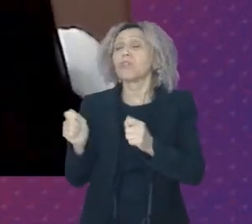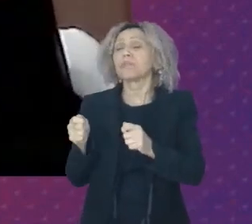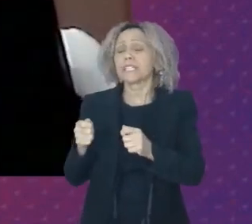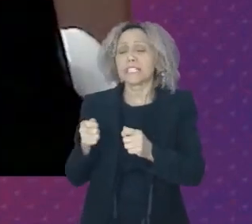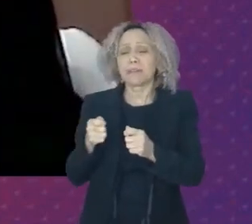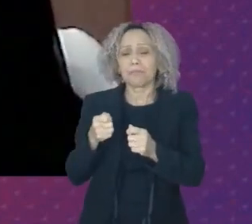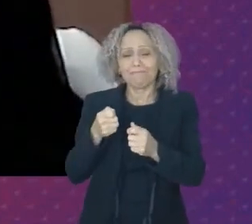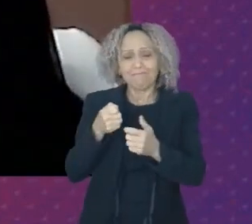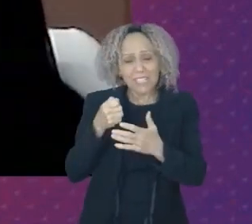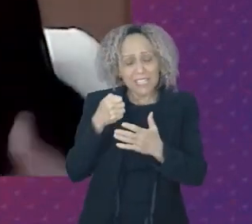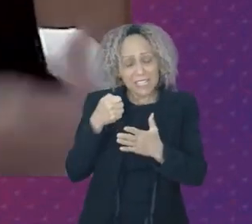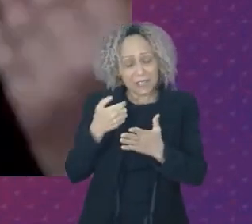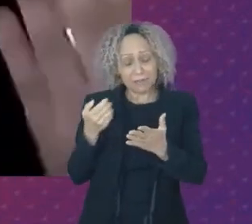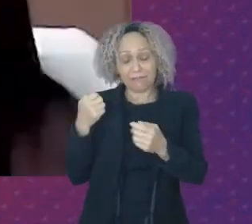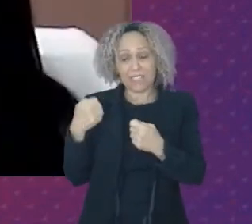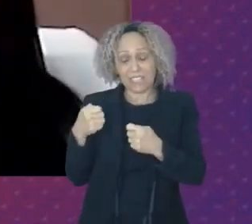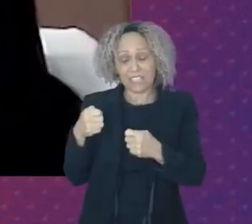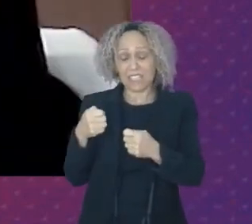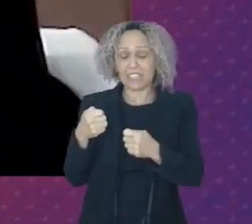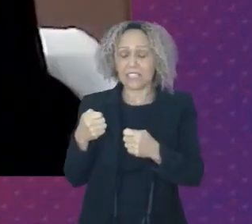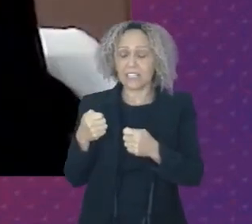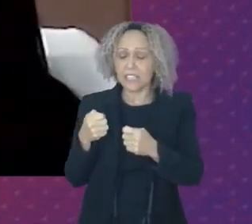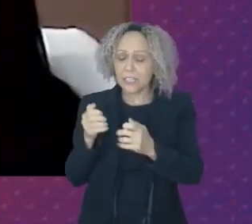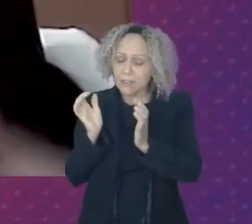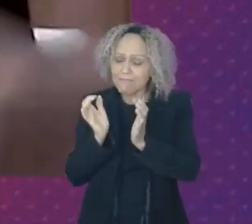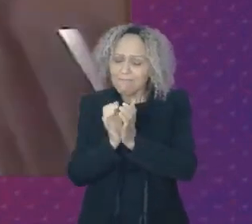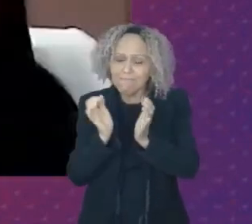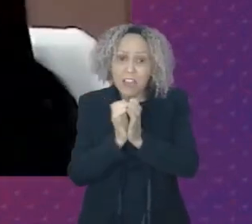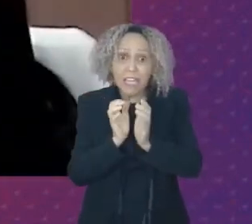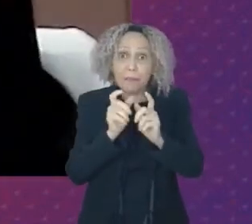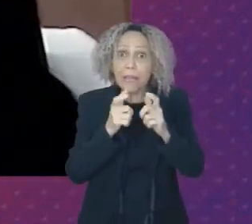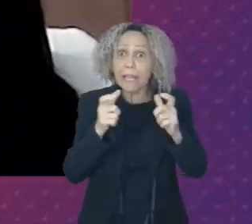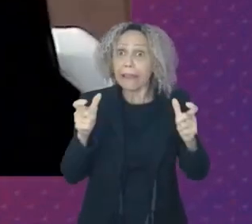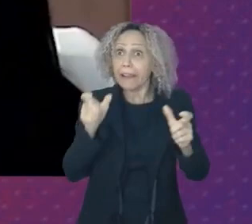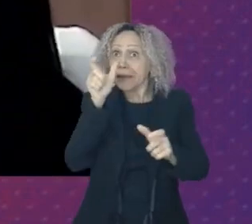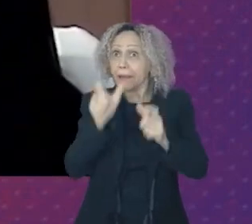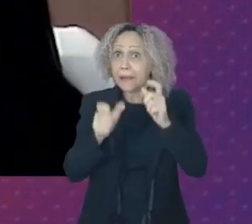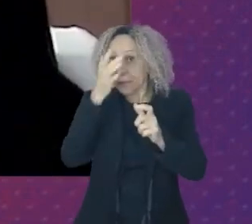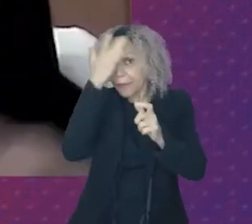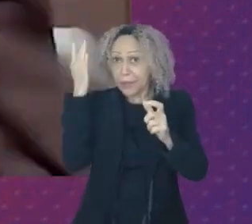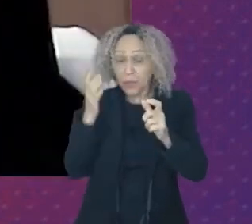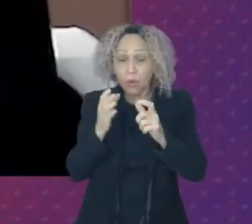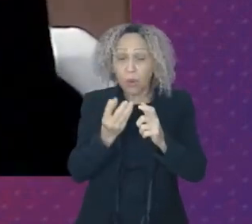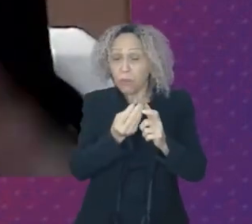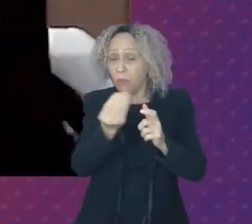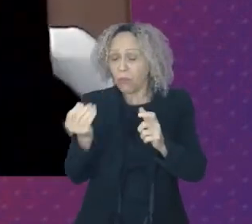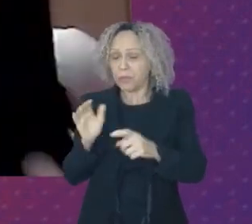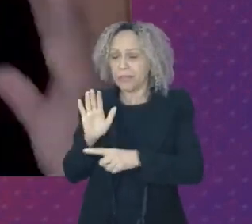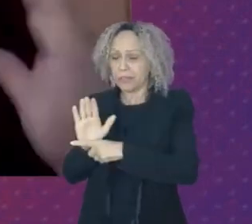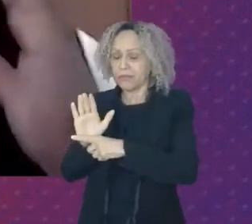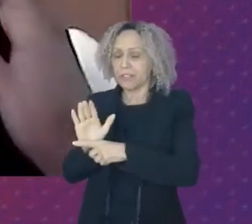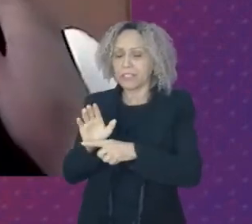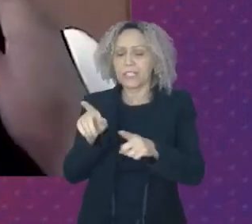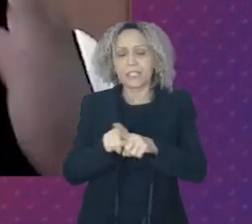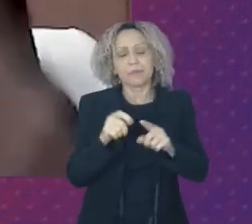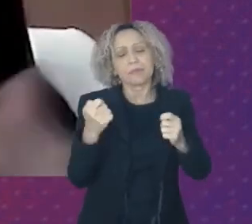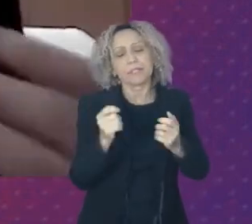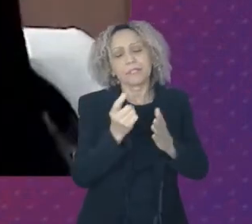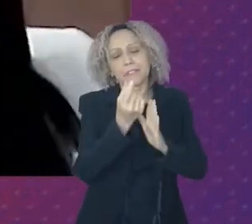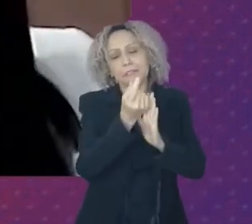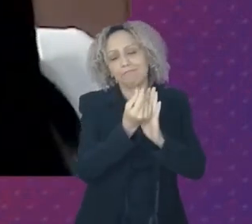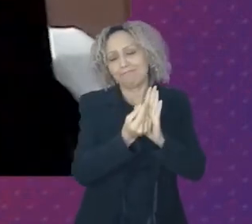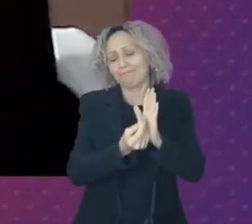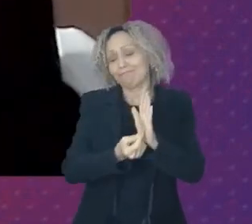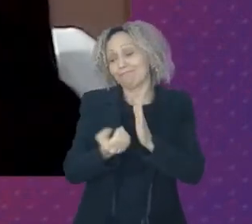uma verba compatível que não é o normal, né, da maioria das candidaturas,